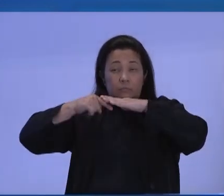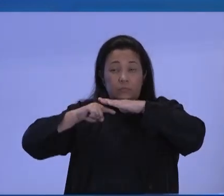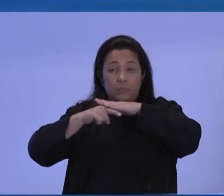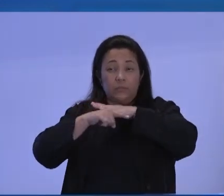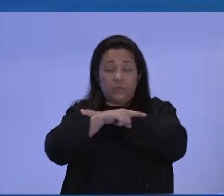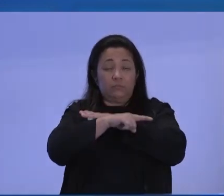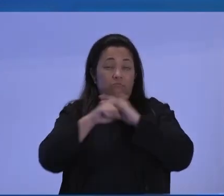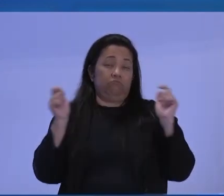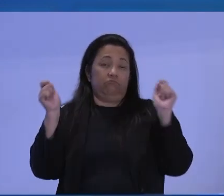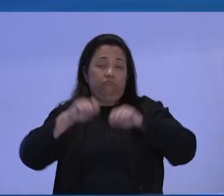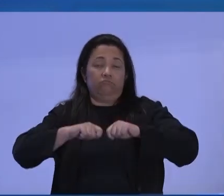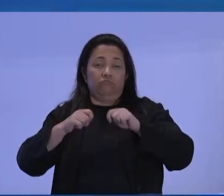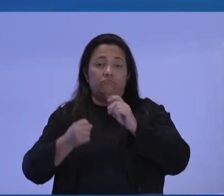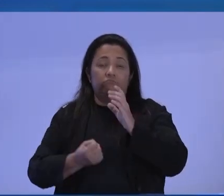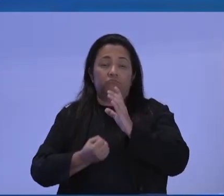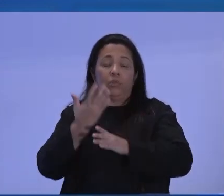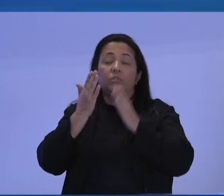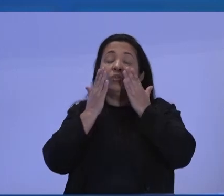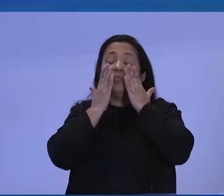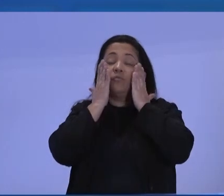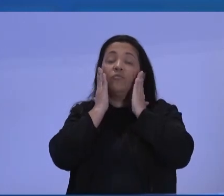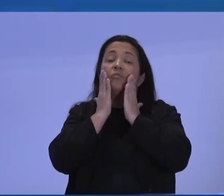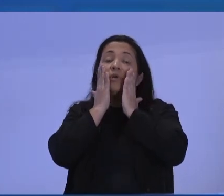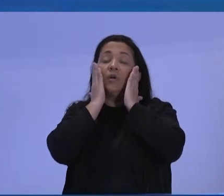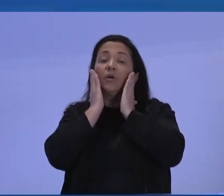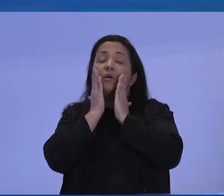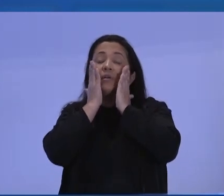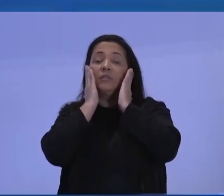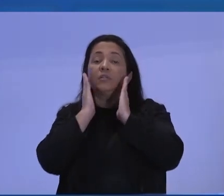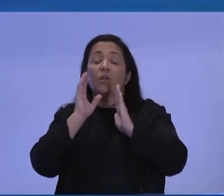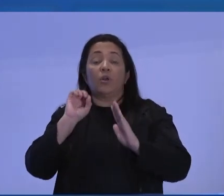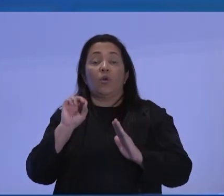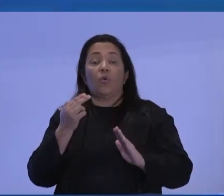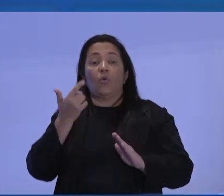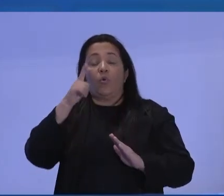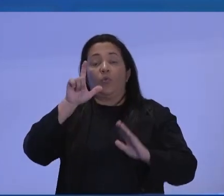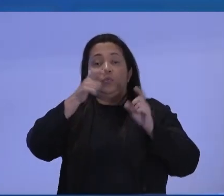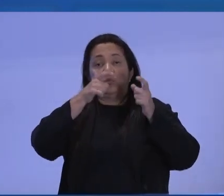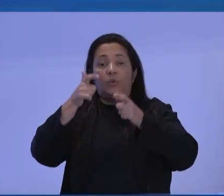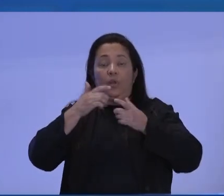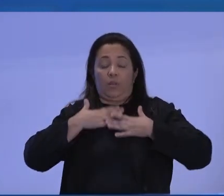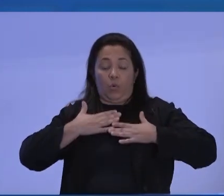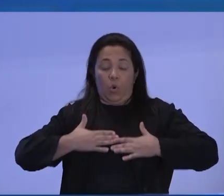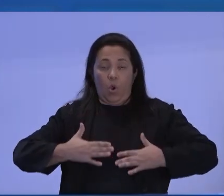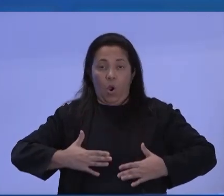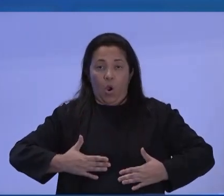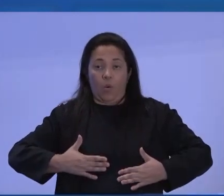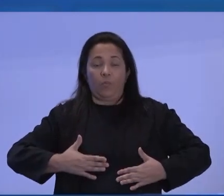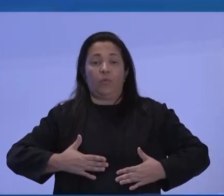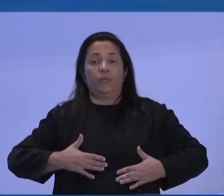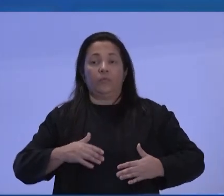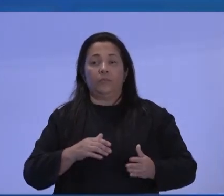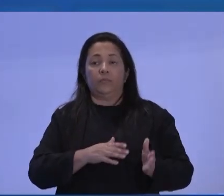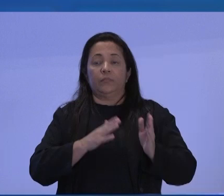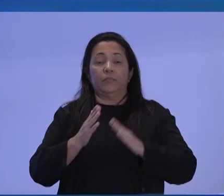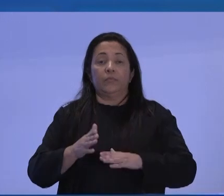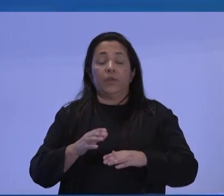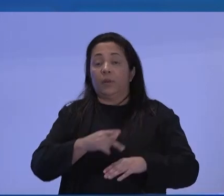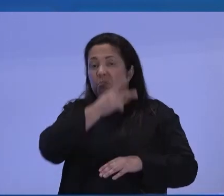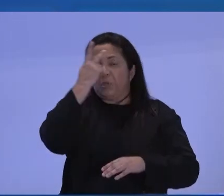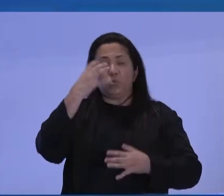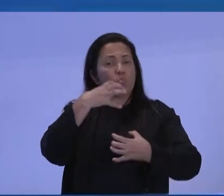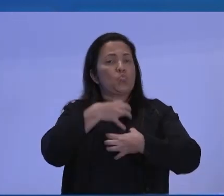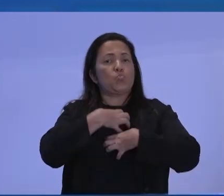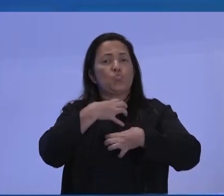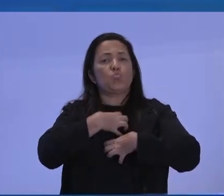que acometem a face e outros locais do tegumento e também de forma sistêmica. Assintomática, não